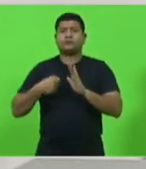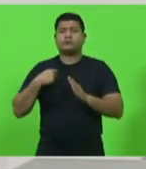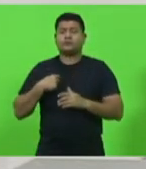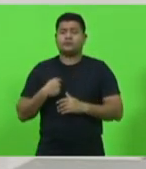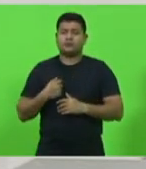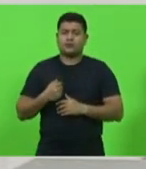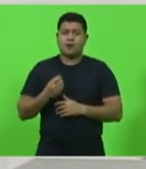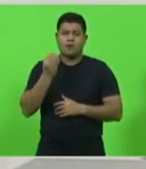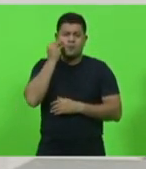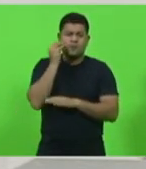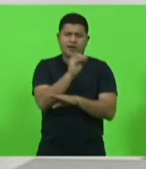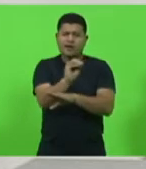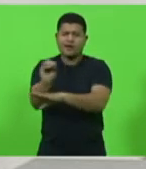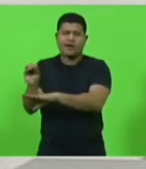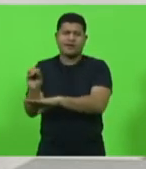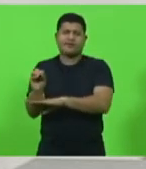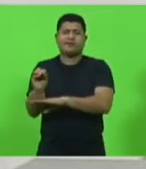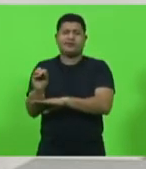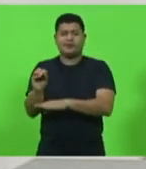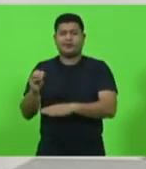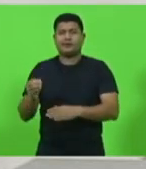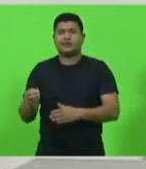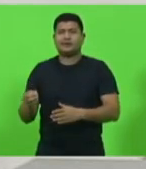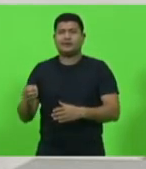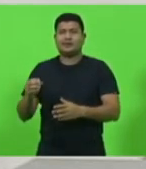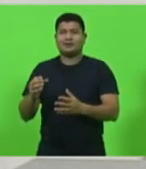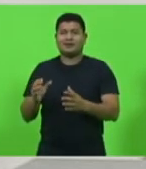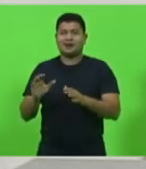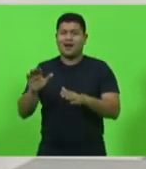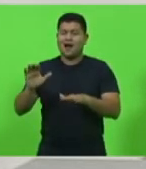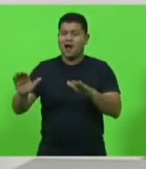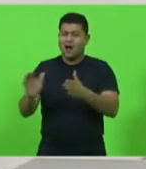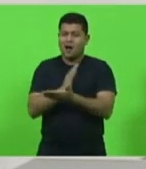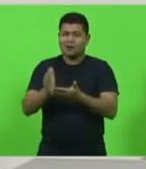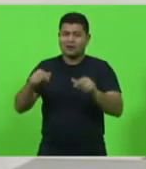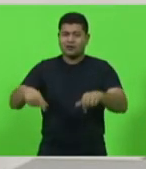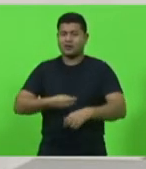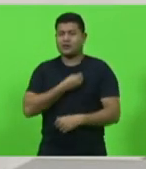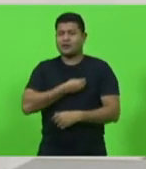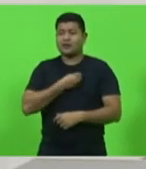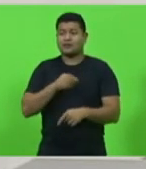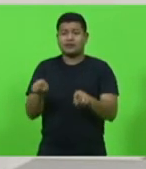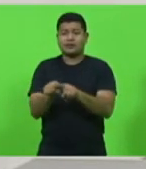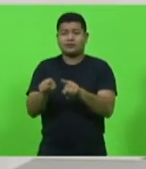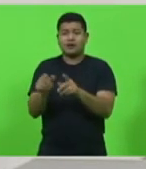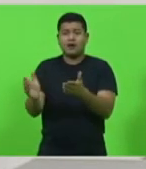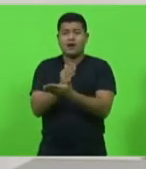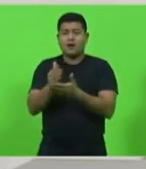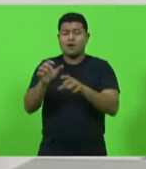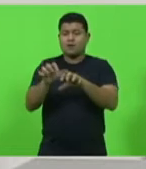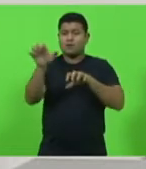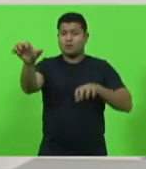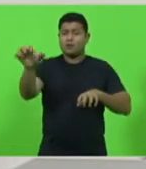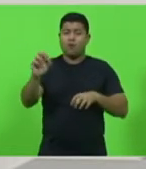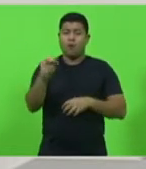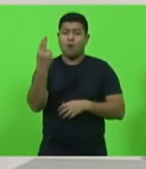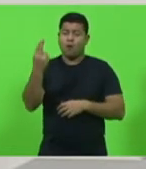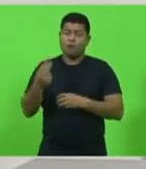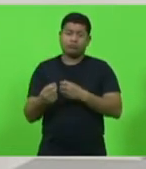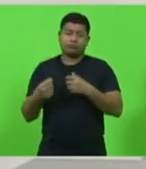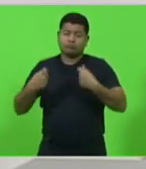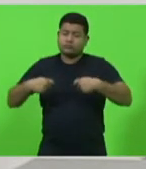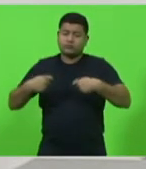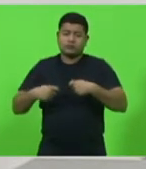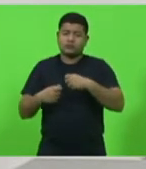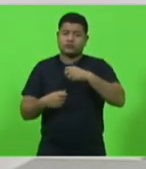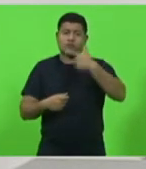de cada um de vocês, tanto os que estão aqui presentes, como os que estão ausentes, os que estão nos ouvindo,